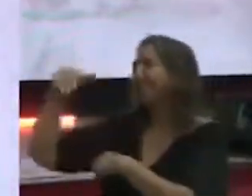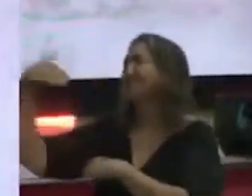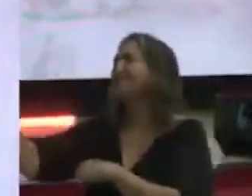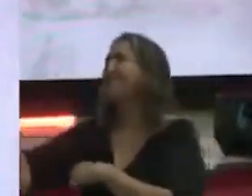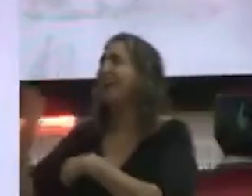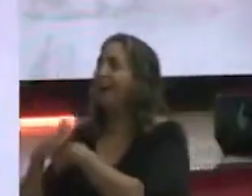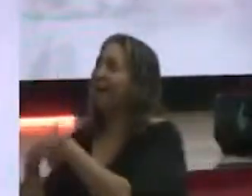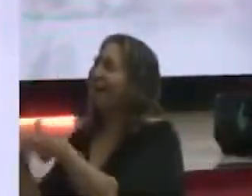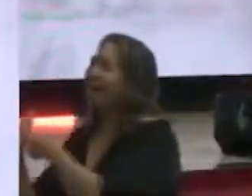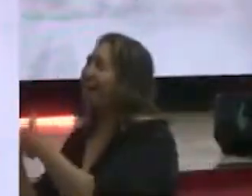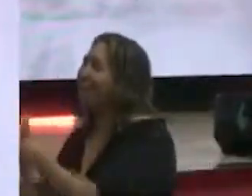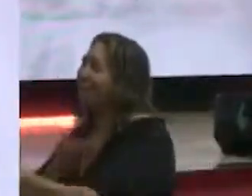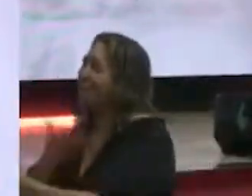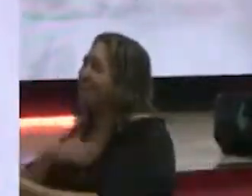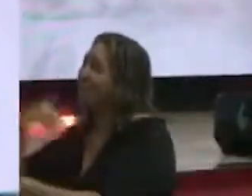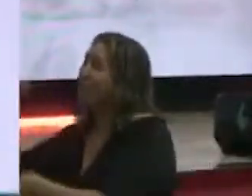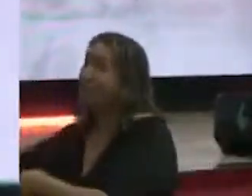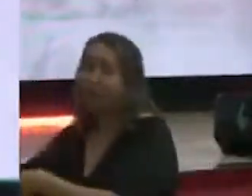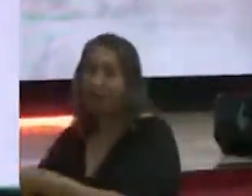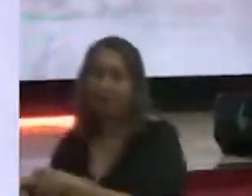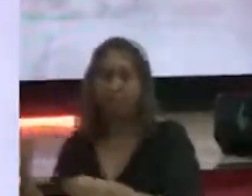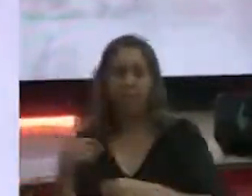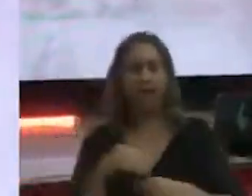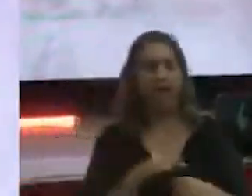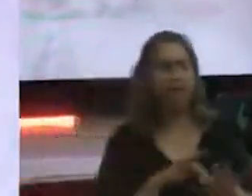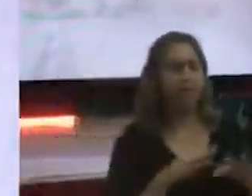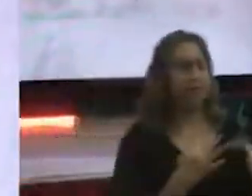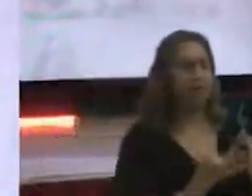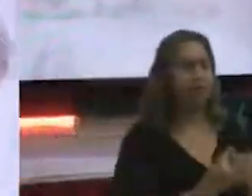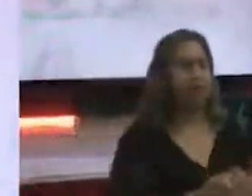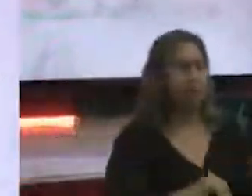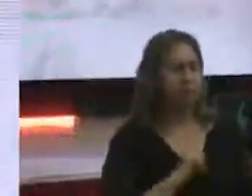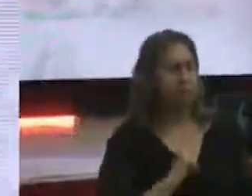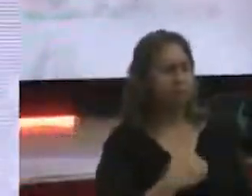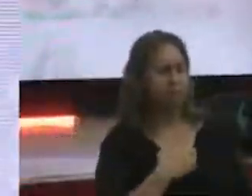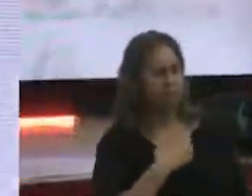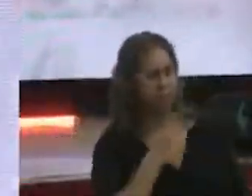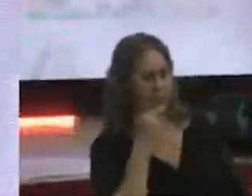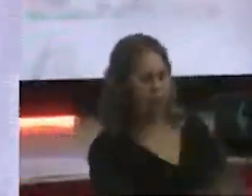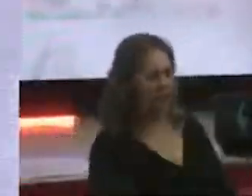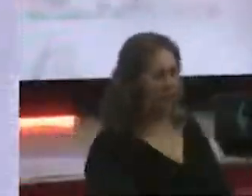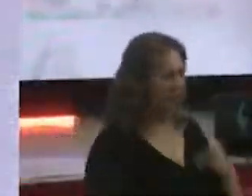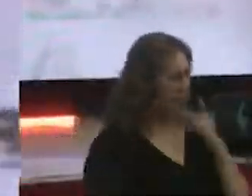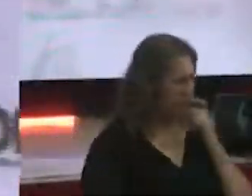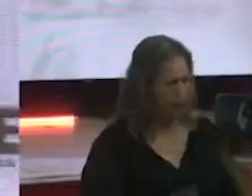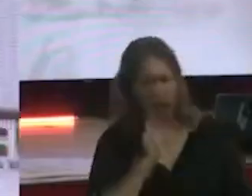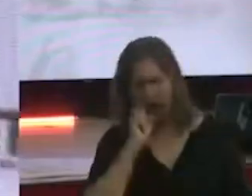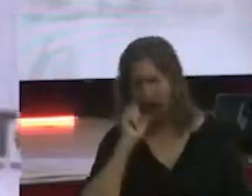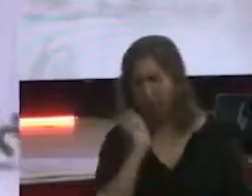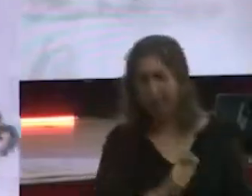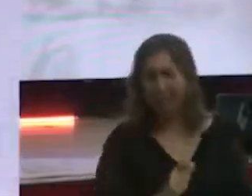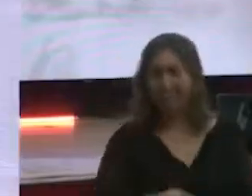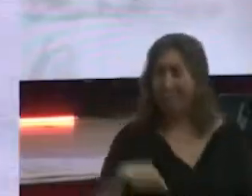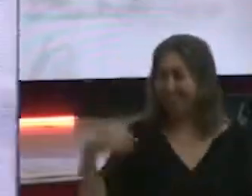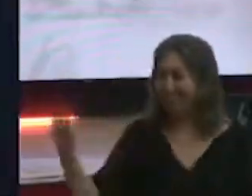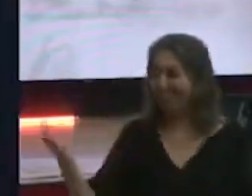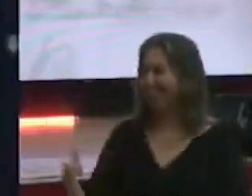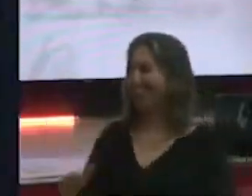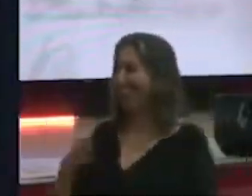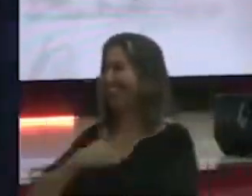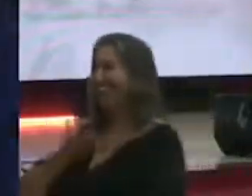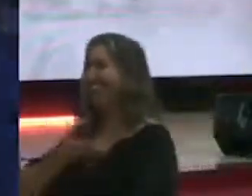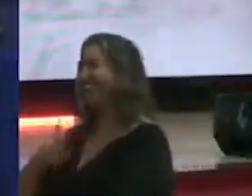ouviu esta frase o inimigo usa muito essa frase por que que você trata todo mundo bem você trata o seu